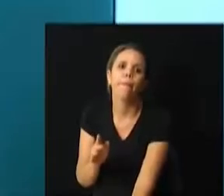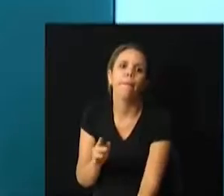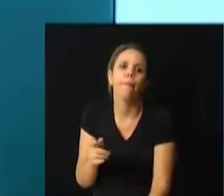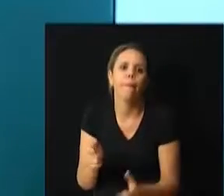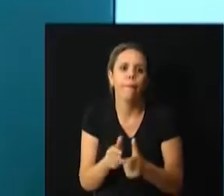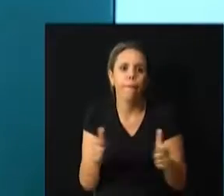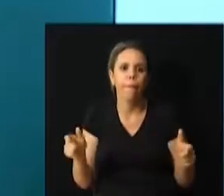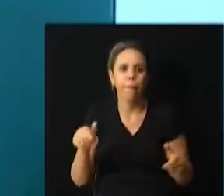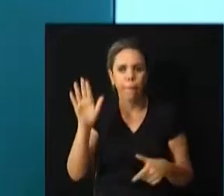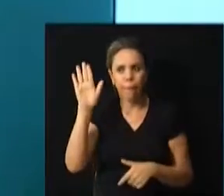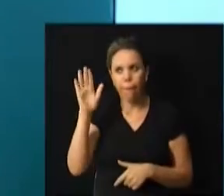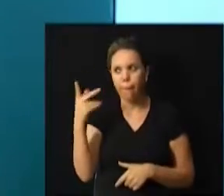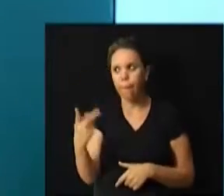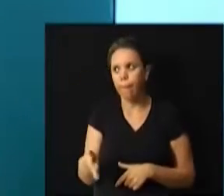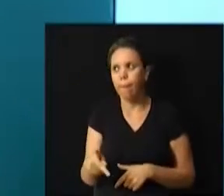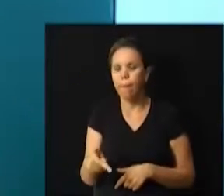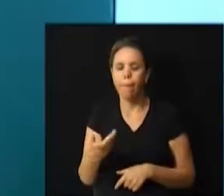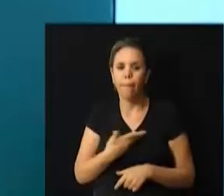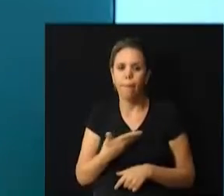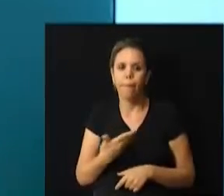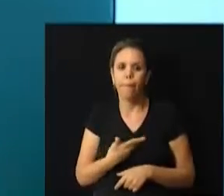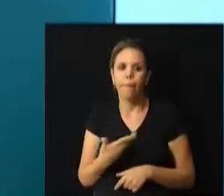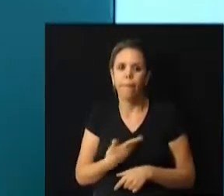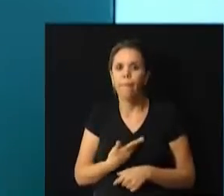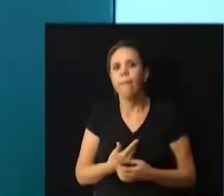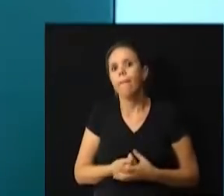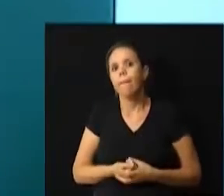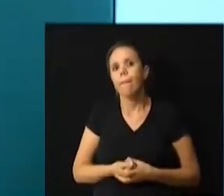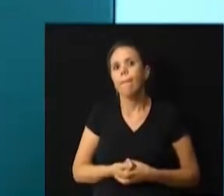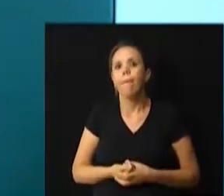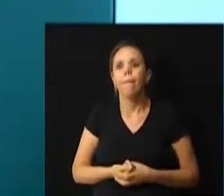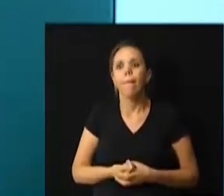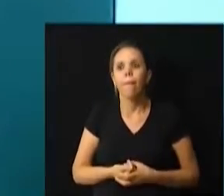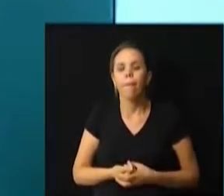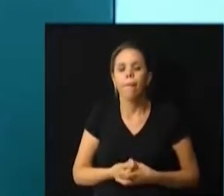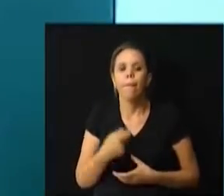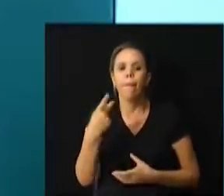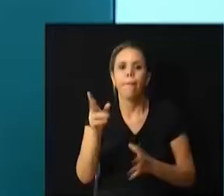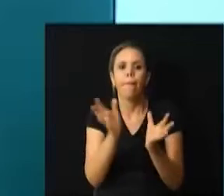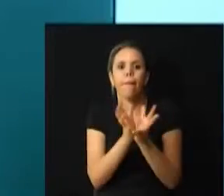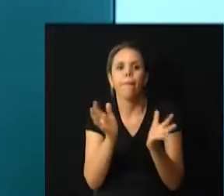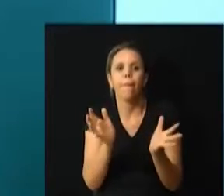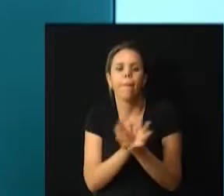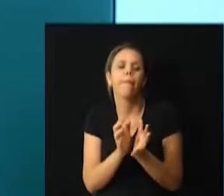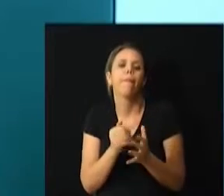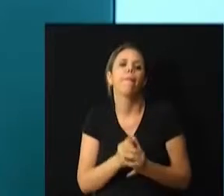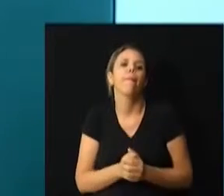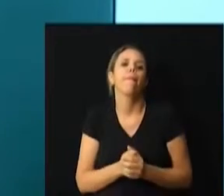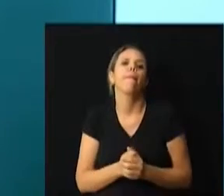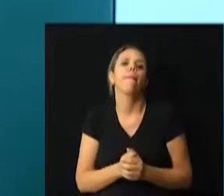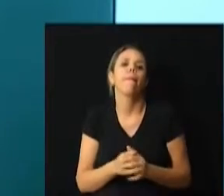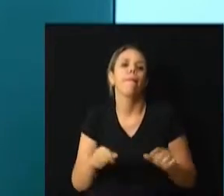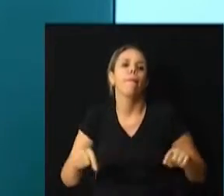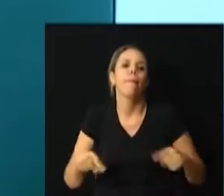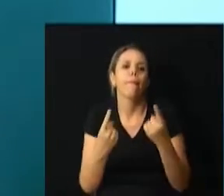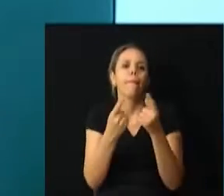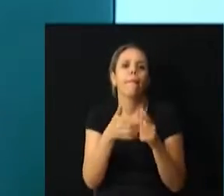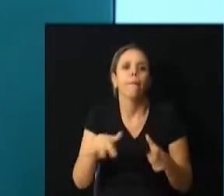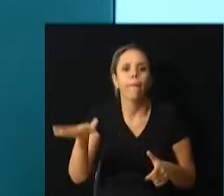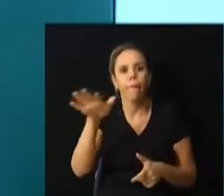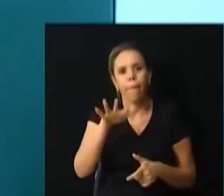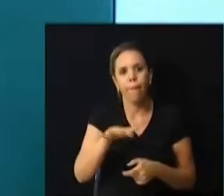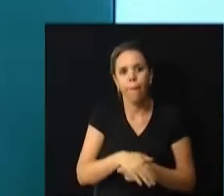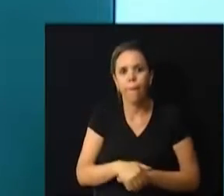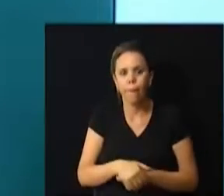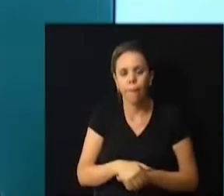o que prevalece é mais os seus coleguinhas, né? São a sua turminha lá, que um desafia